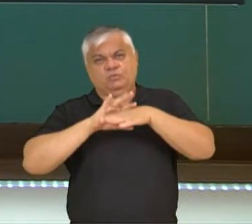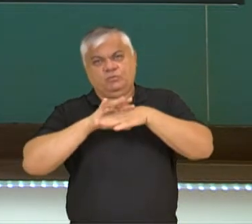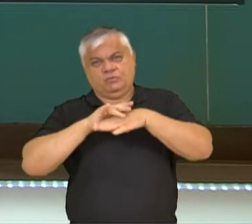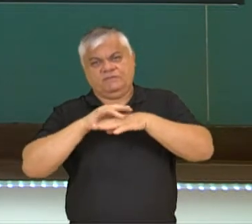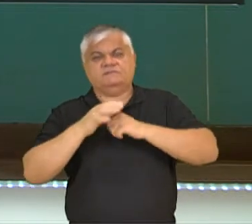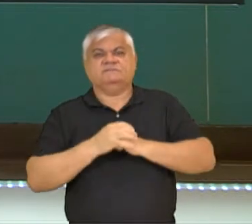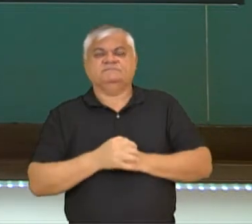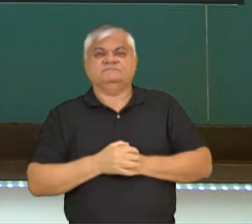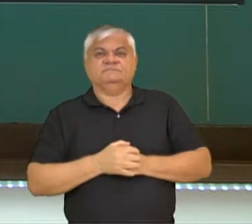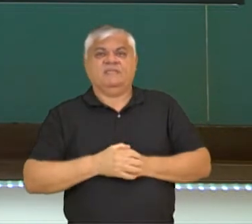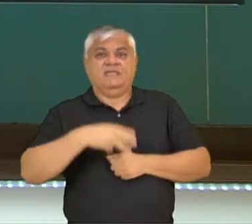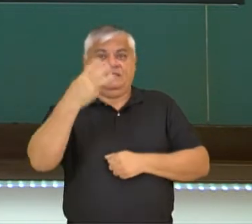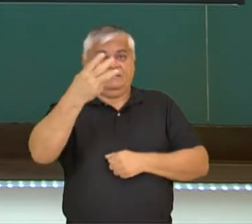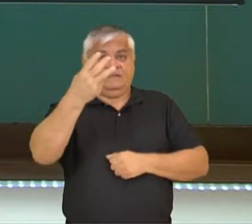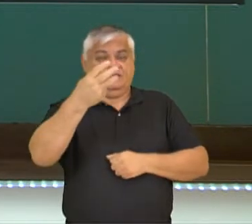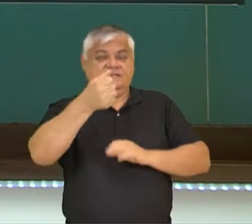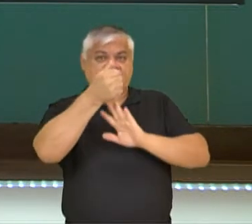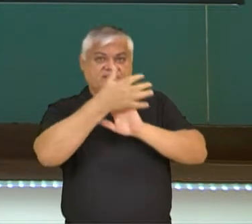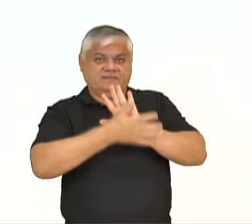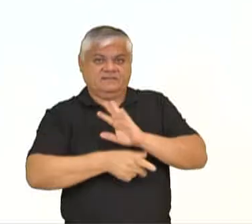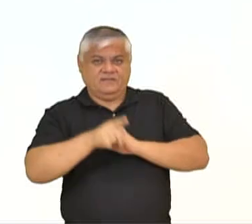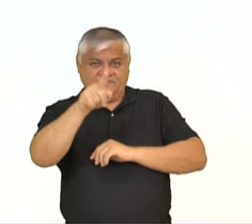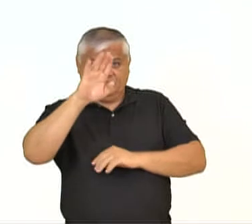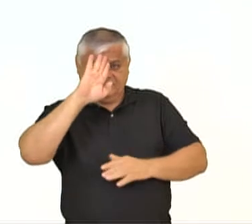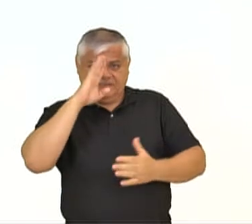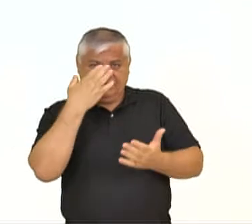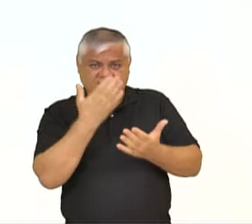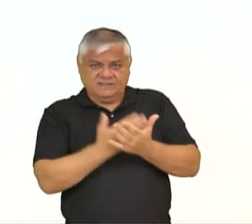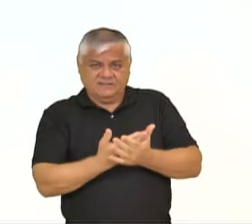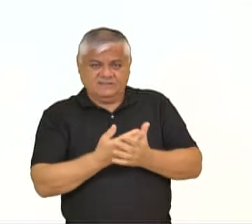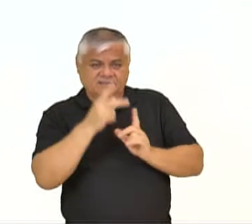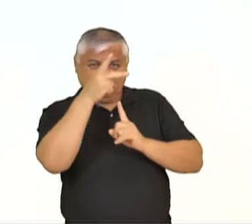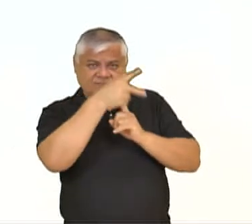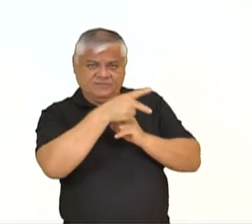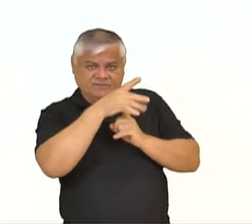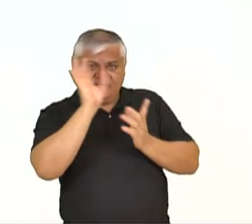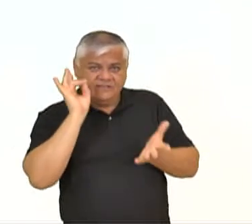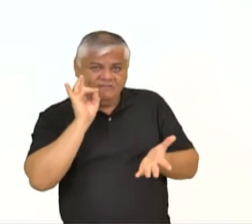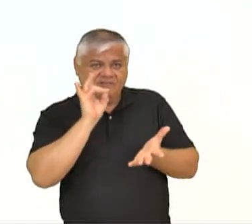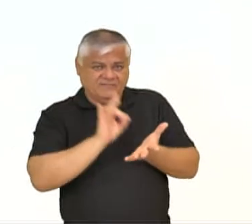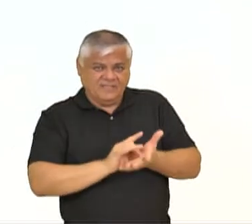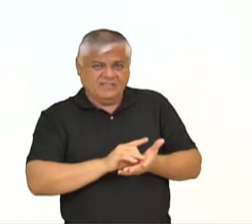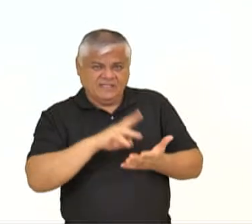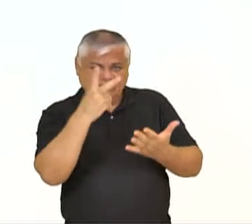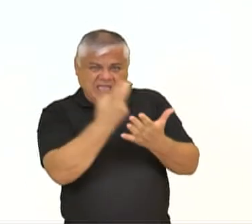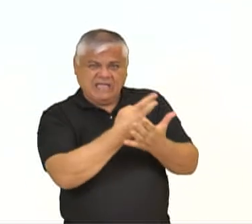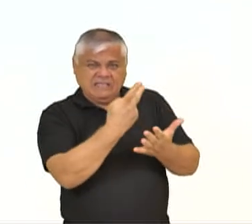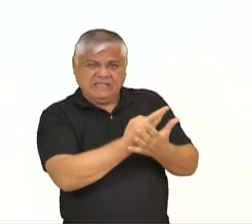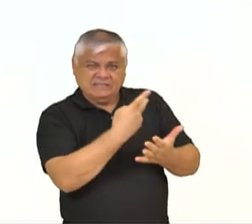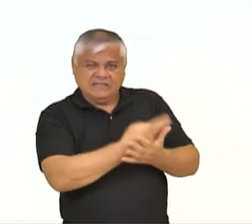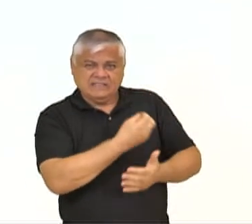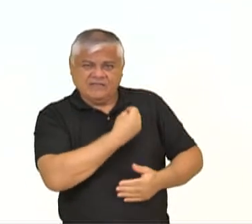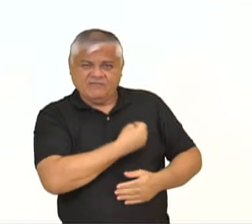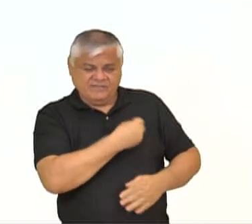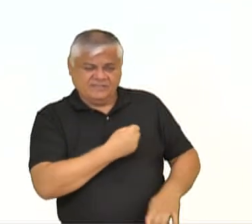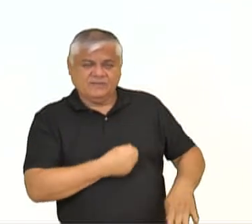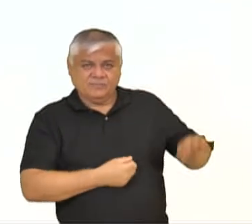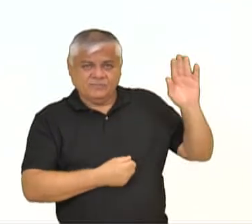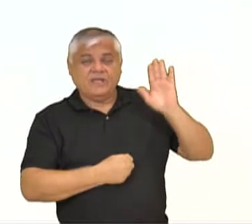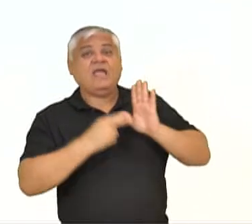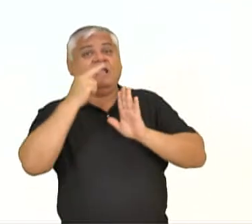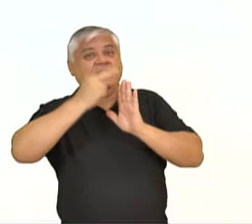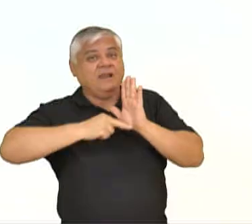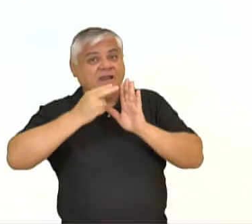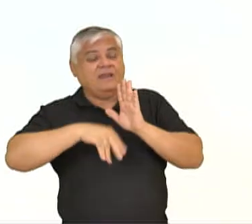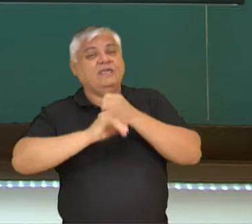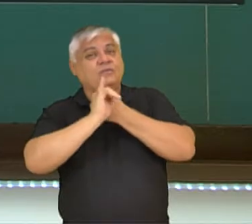Questão atividade 3. Você acredita que a vida do personagem realmente foi marcada por enganos? Releia a crônica que você